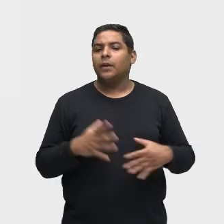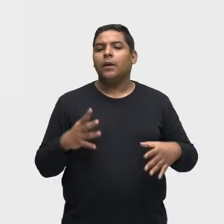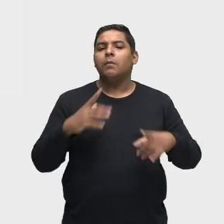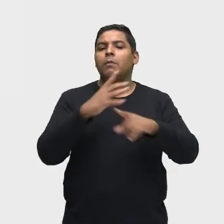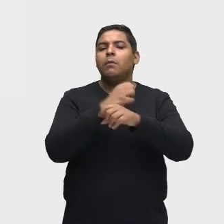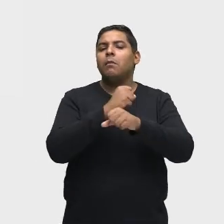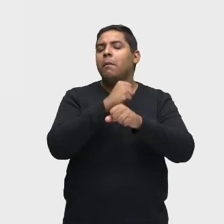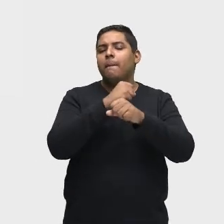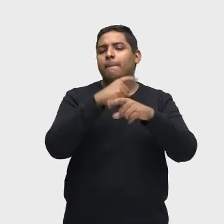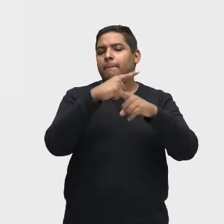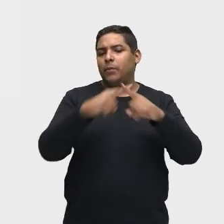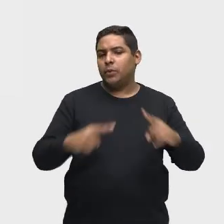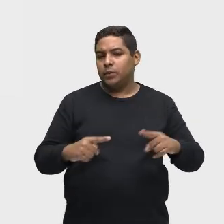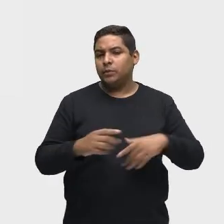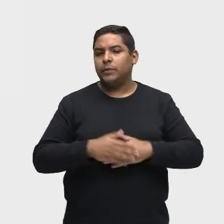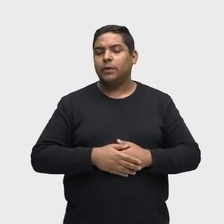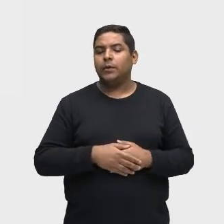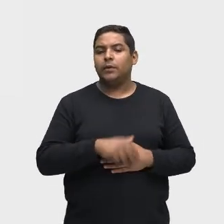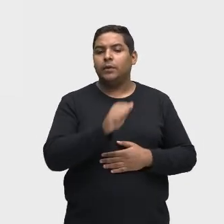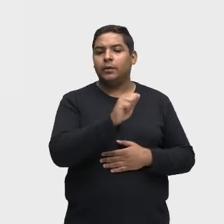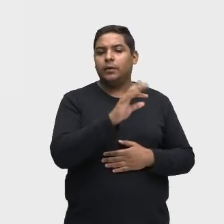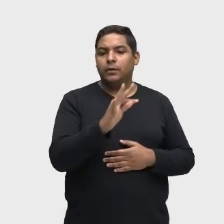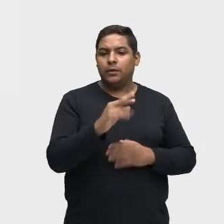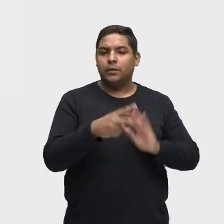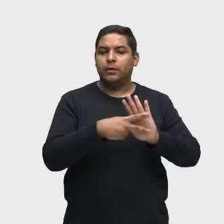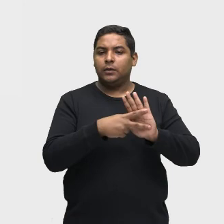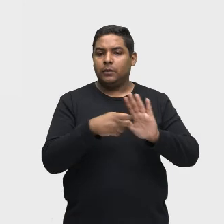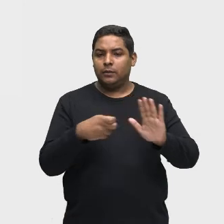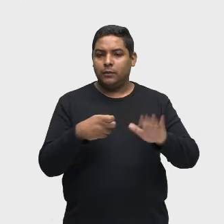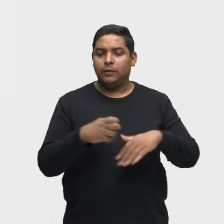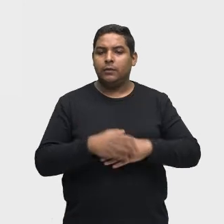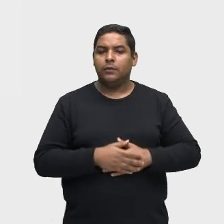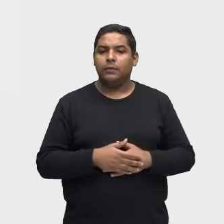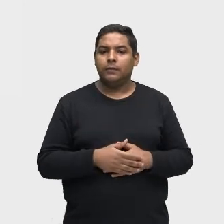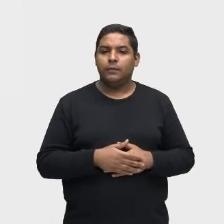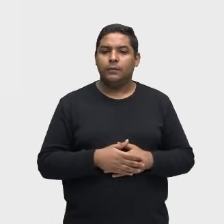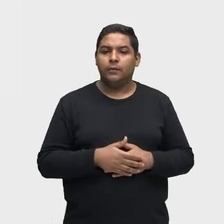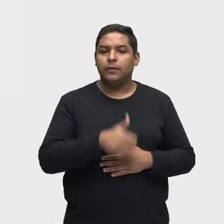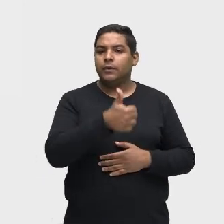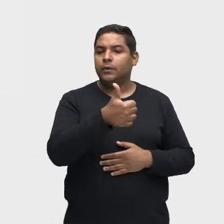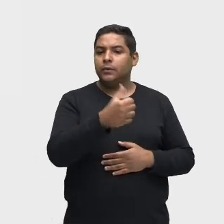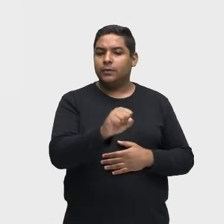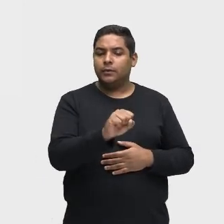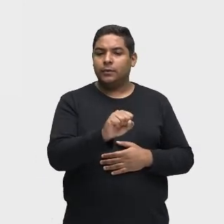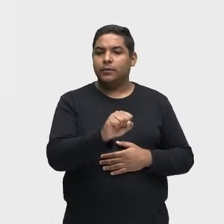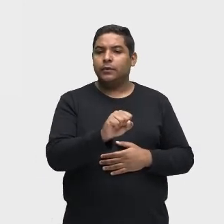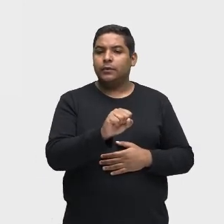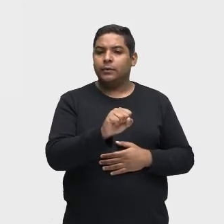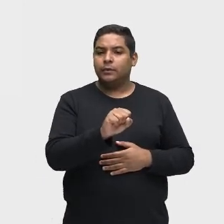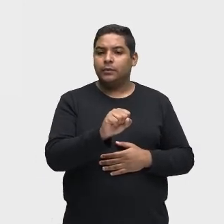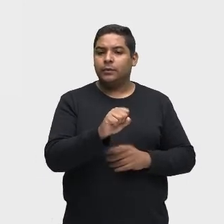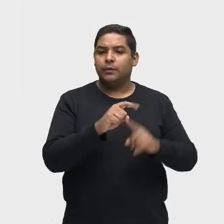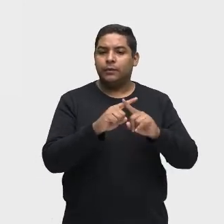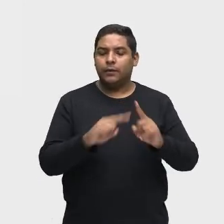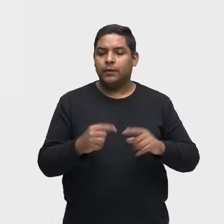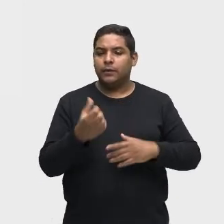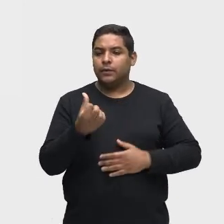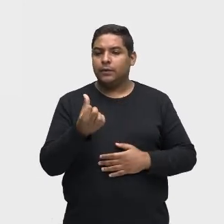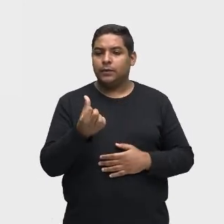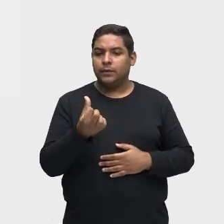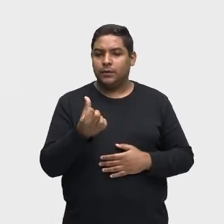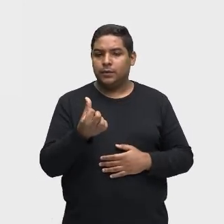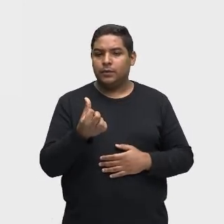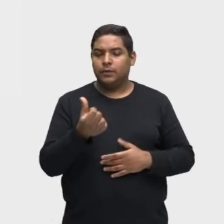a prioridade aqui é do nosso parêntese, né? Então isso aqui vai me dar o quê? 18 vezes 6